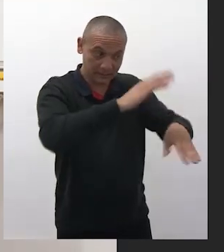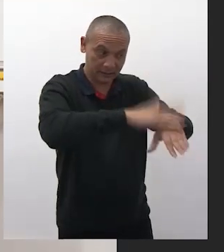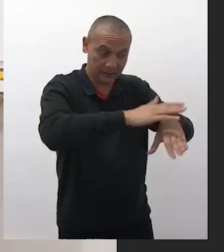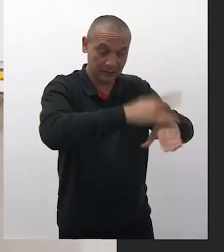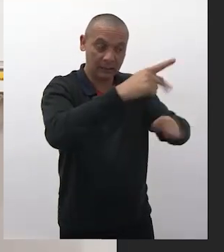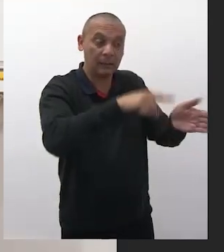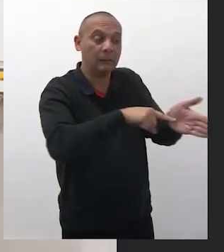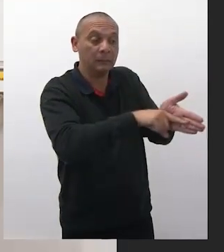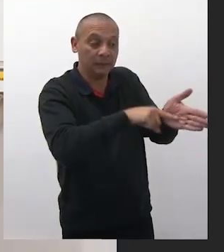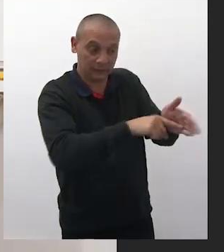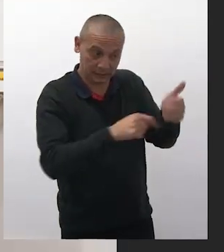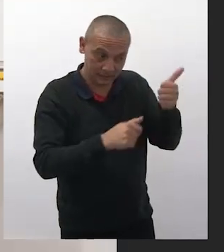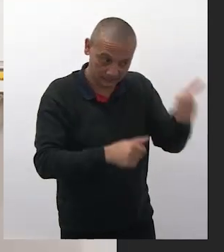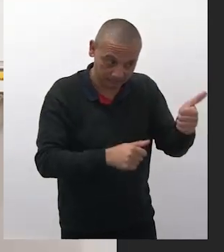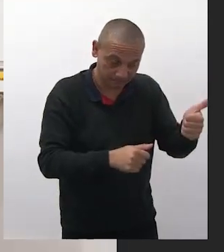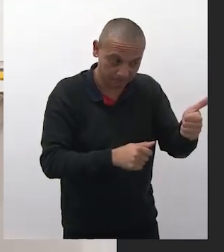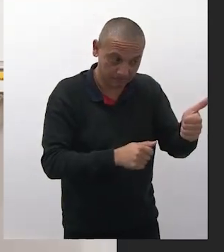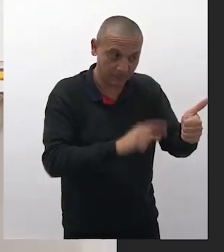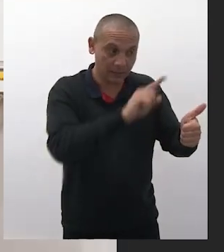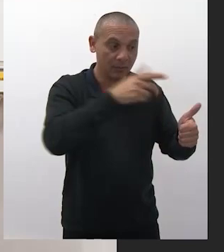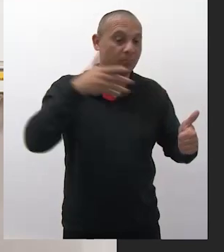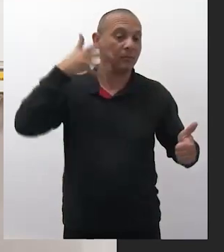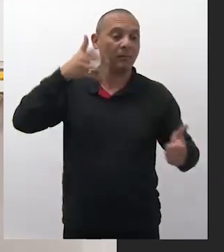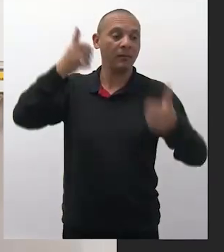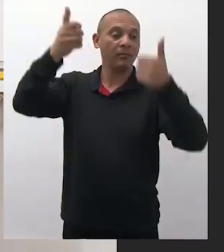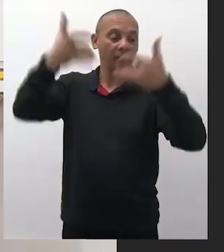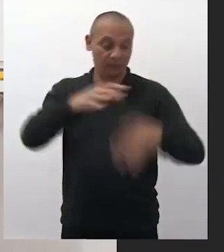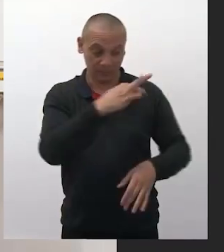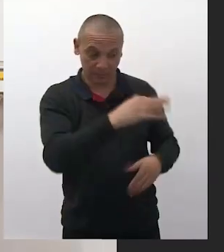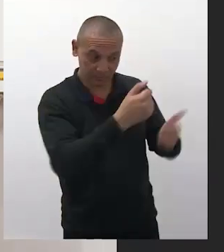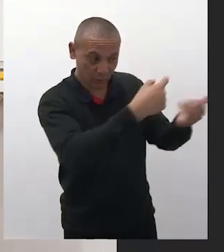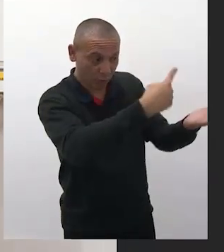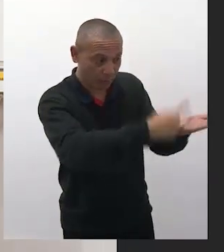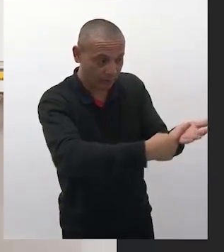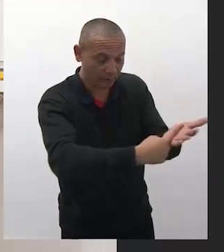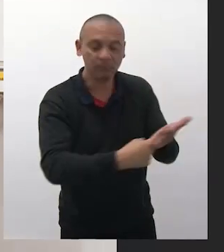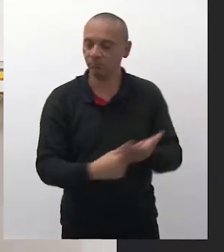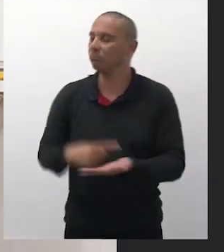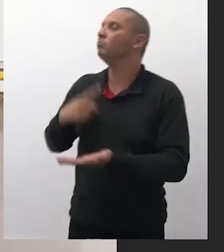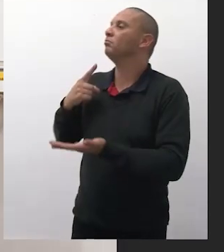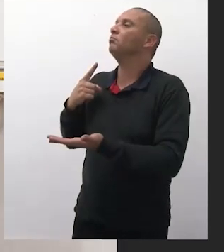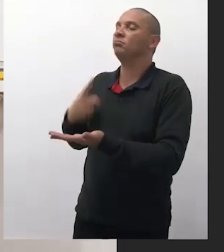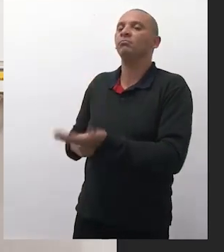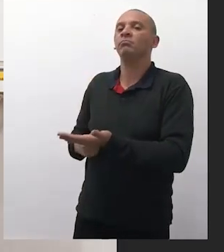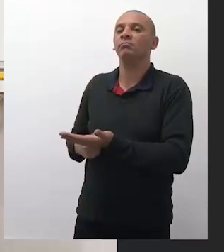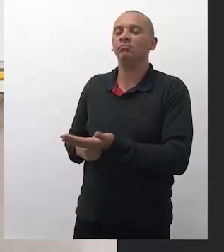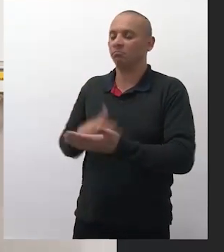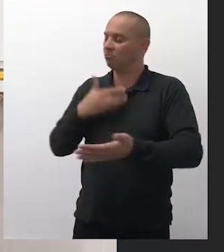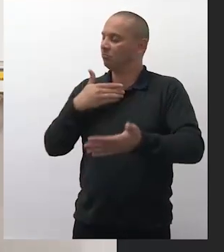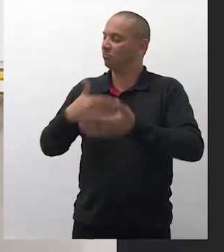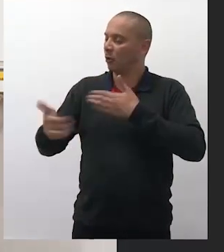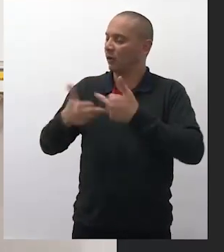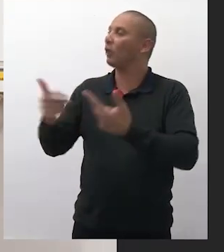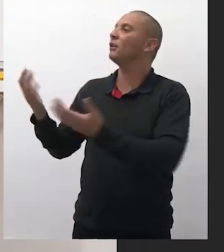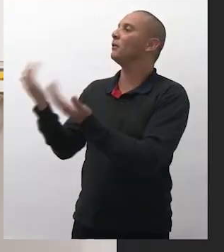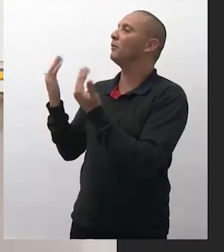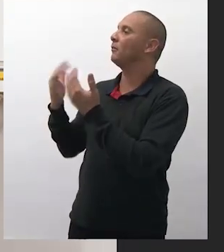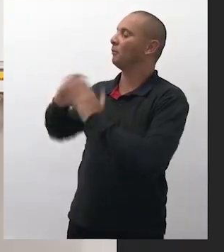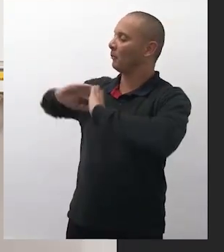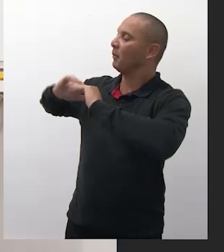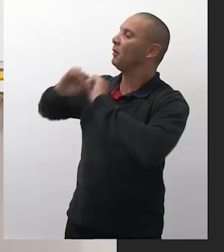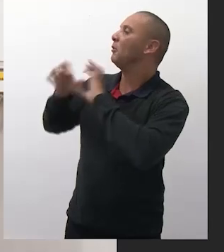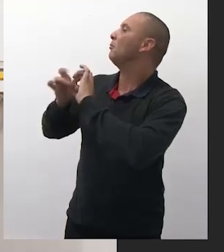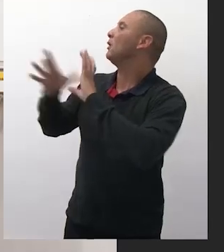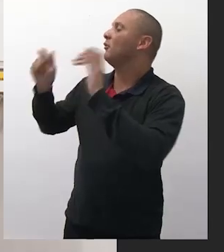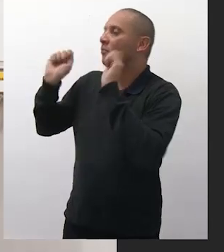você vai trazer e você vai fazer esse trabalho para mim. Aí ele, fechado, o que você quiser você pode me pedir agora, professora.